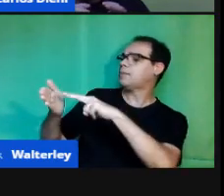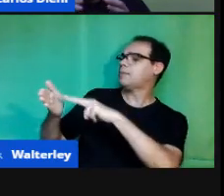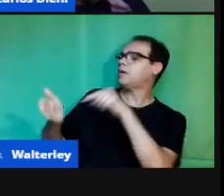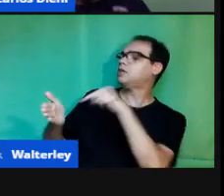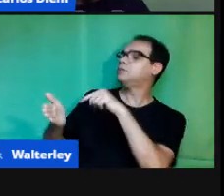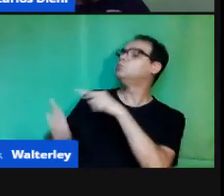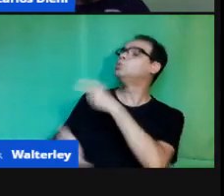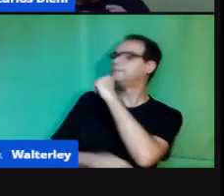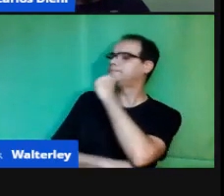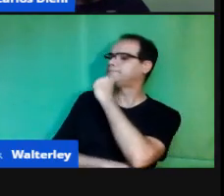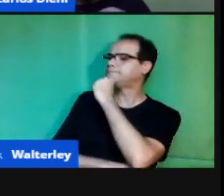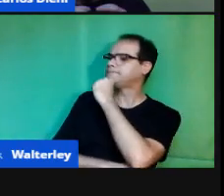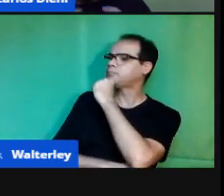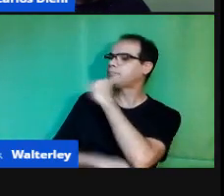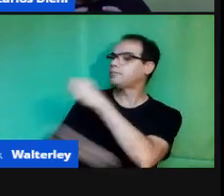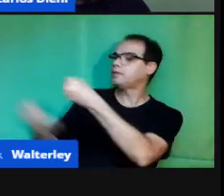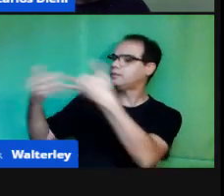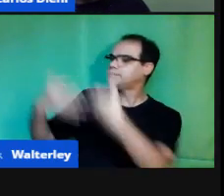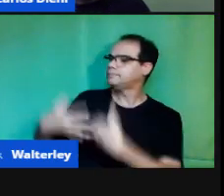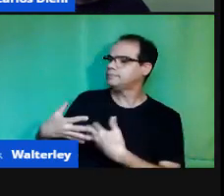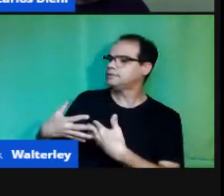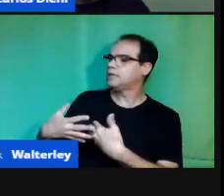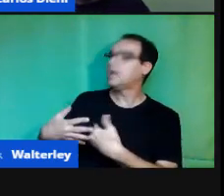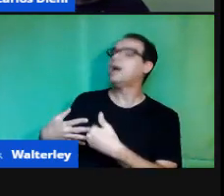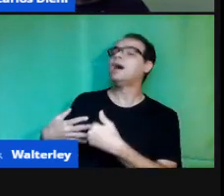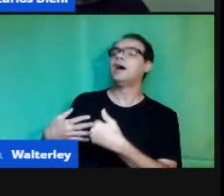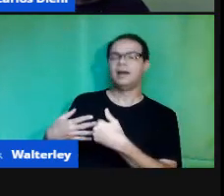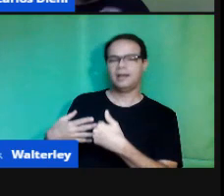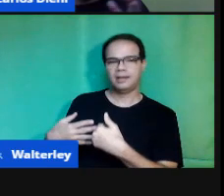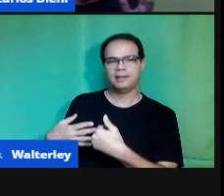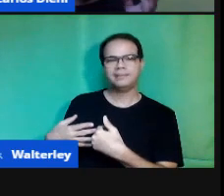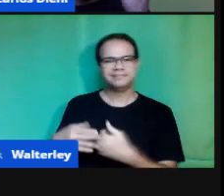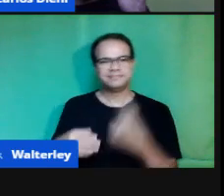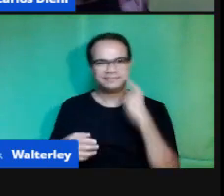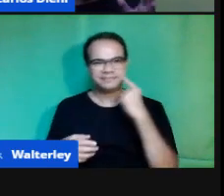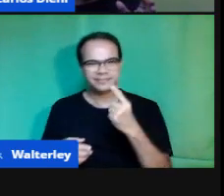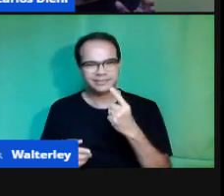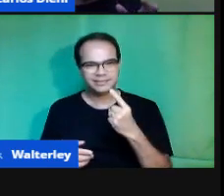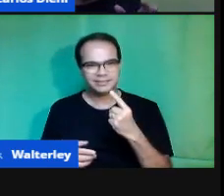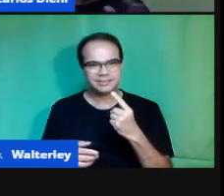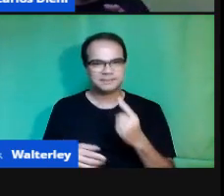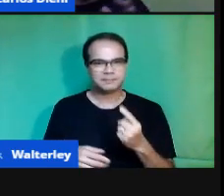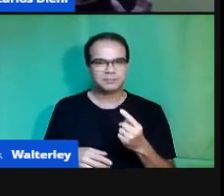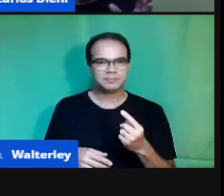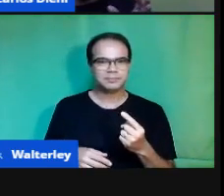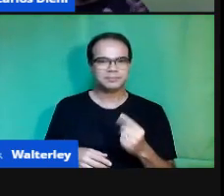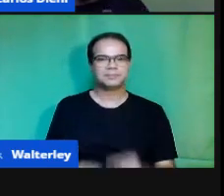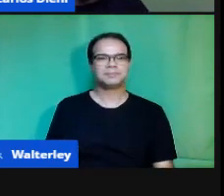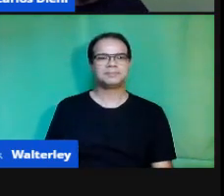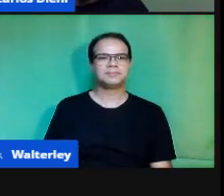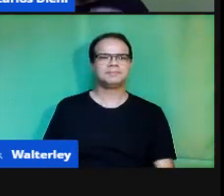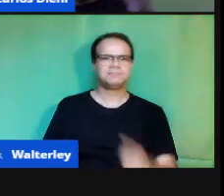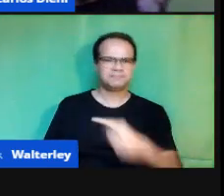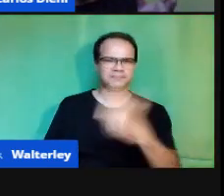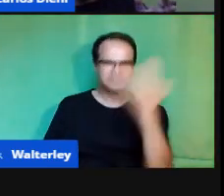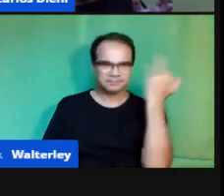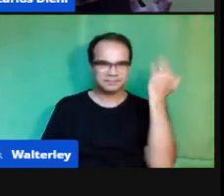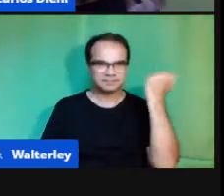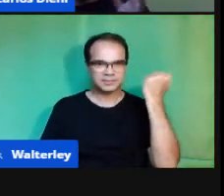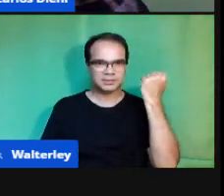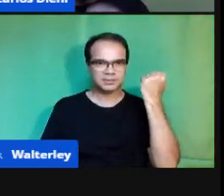documentário infantil que é muito gostoso de assistir. Ele foi feito durante o curso Campo Grande, Meu Amor, do